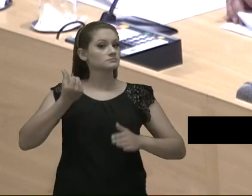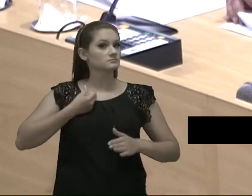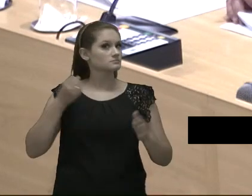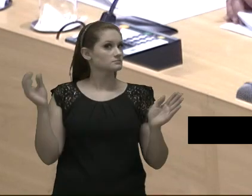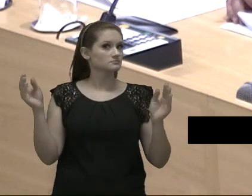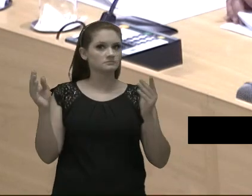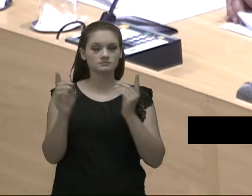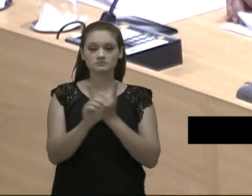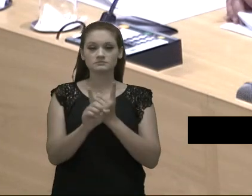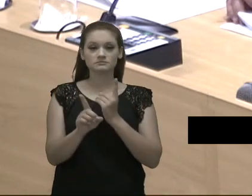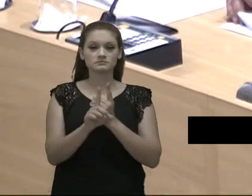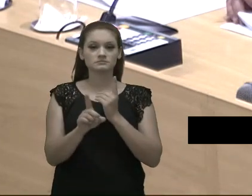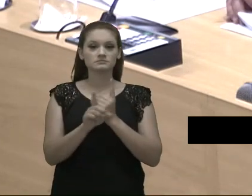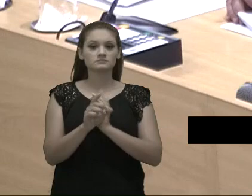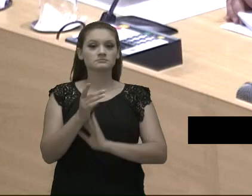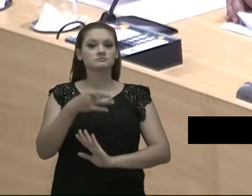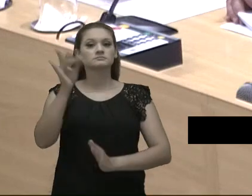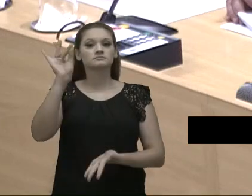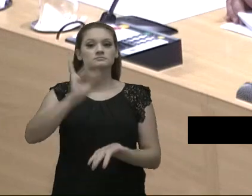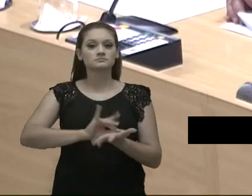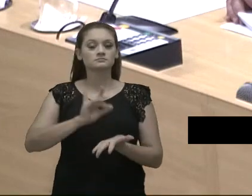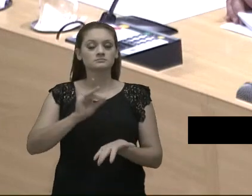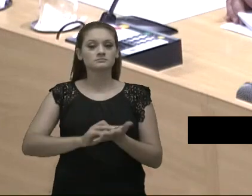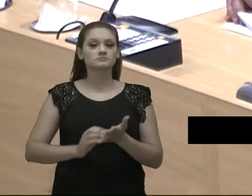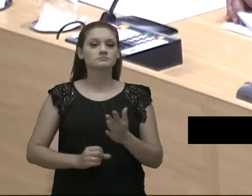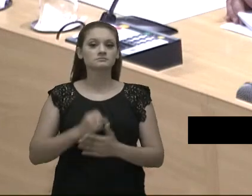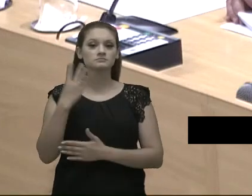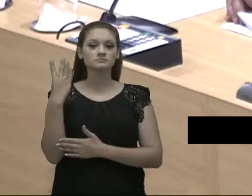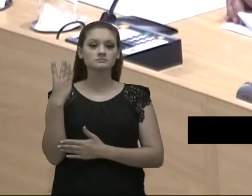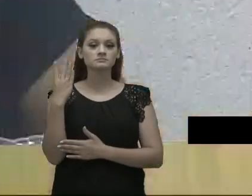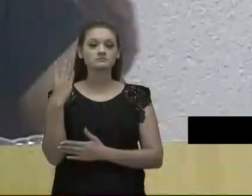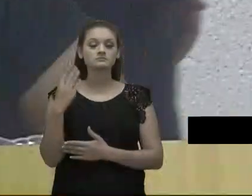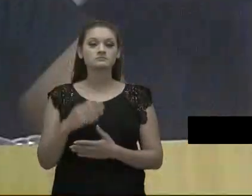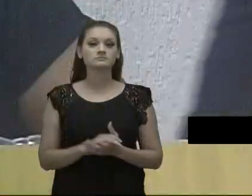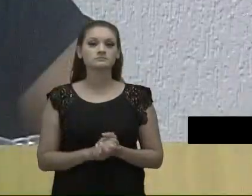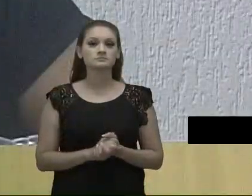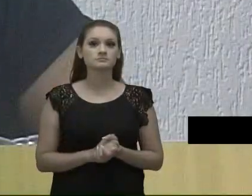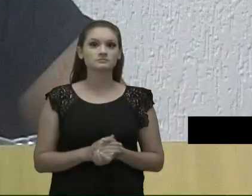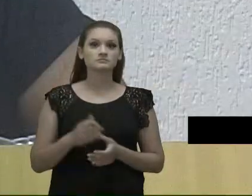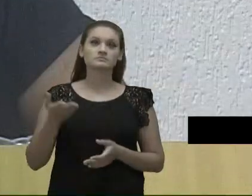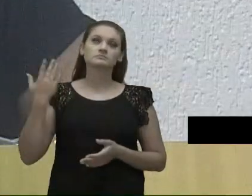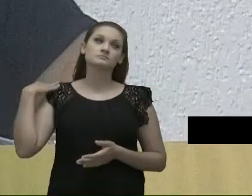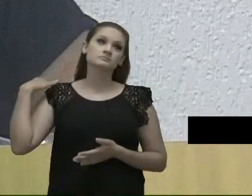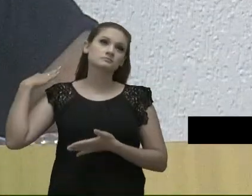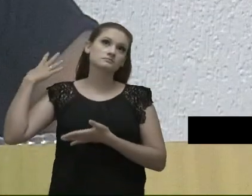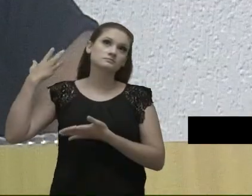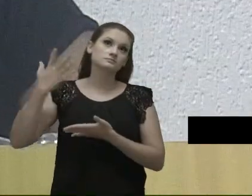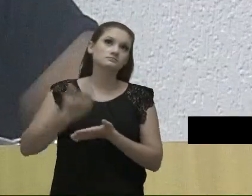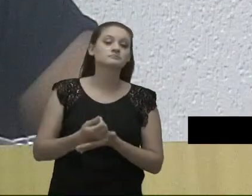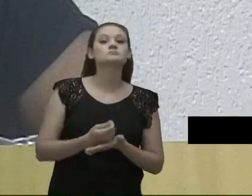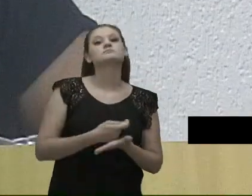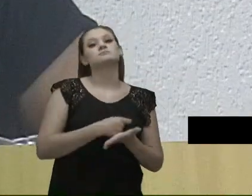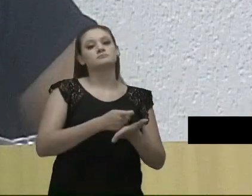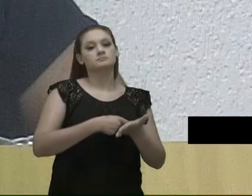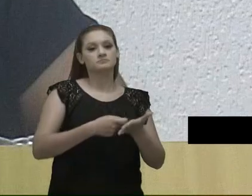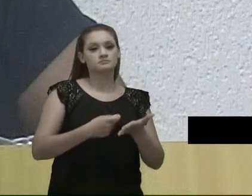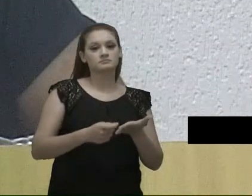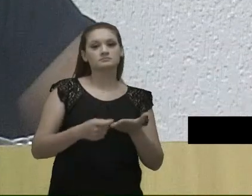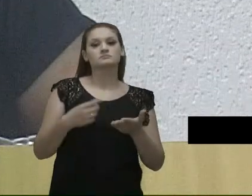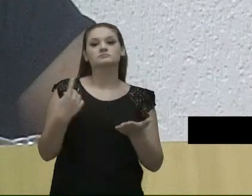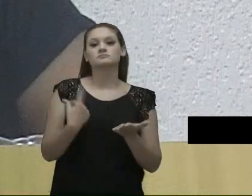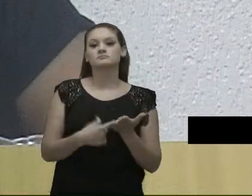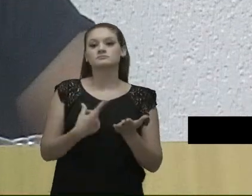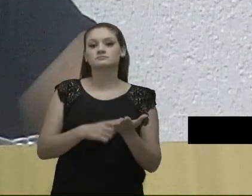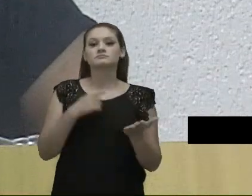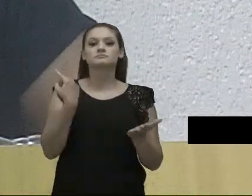com o que é realizado lá. Tá. Tá. Esse aqui foi lá no contrato, quando celebraram, tem esses números aqui. Aí nós vamos